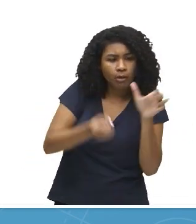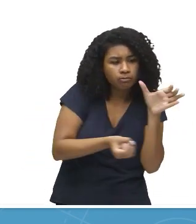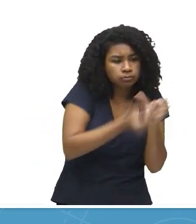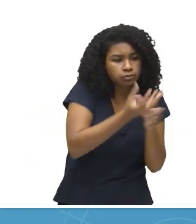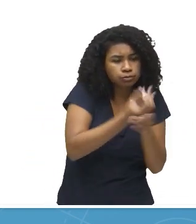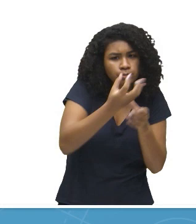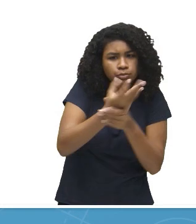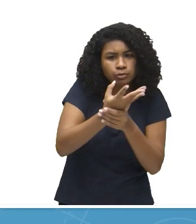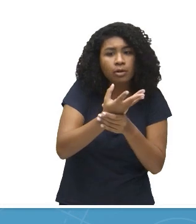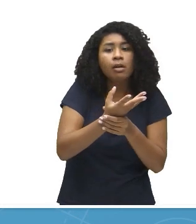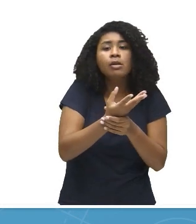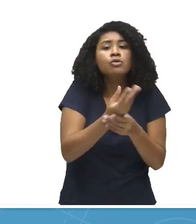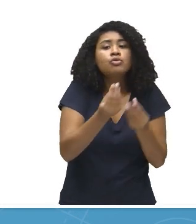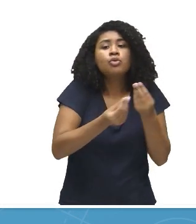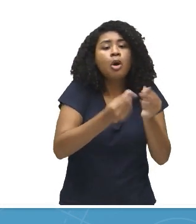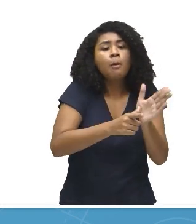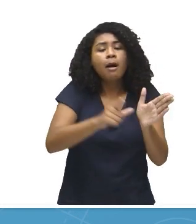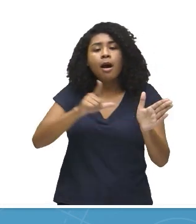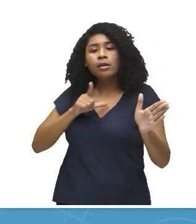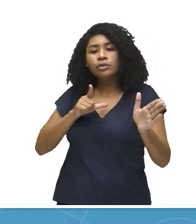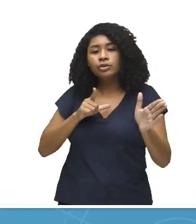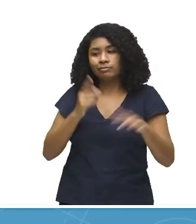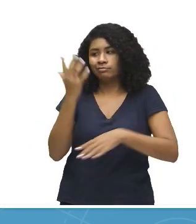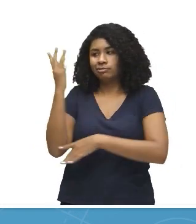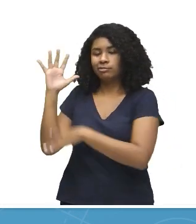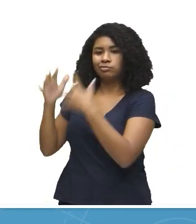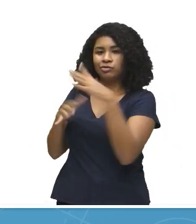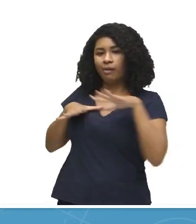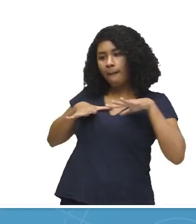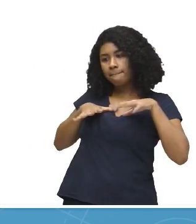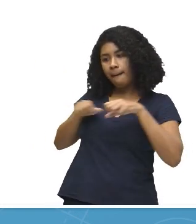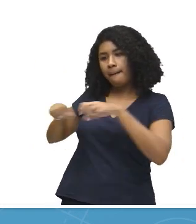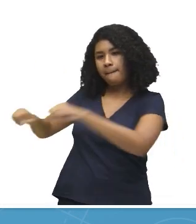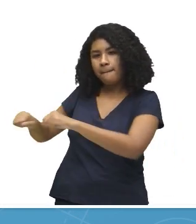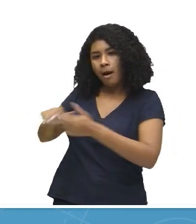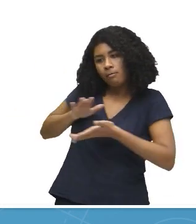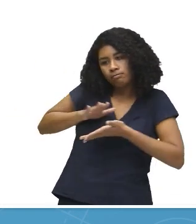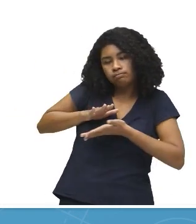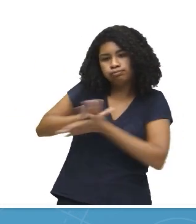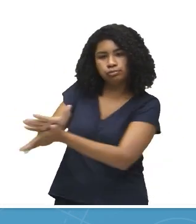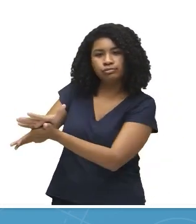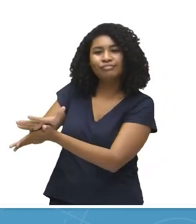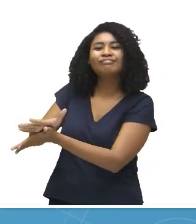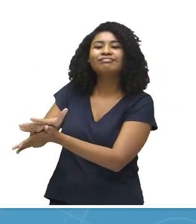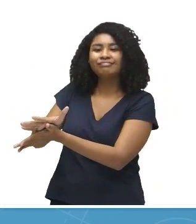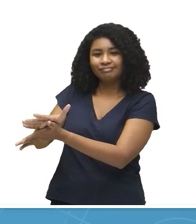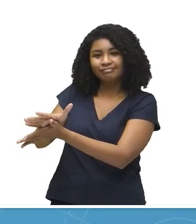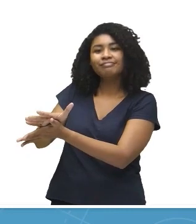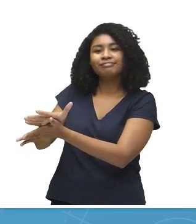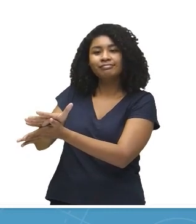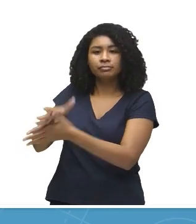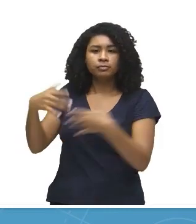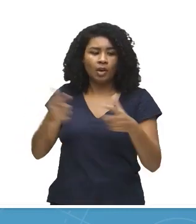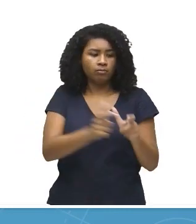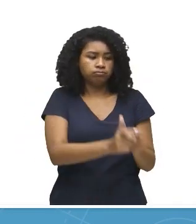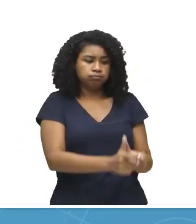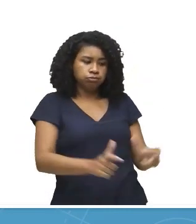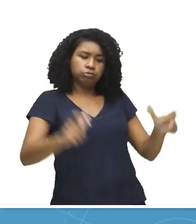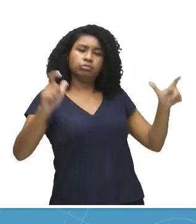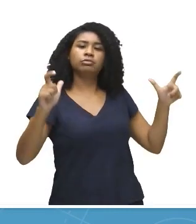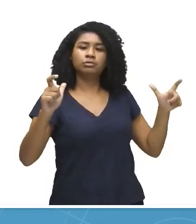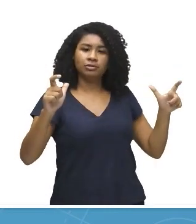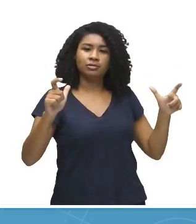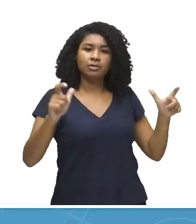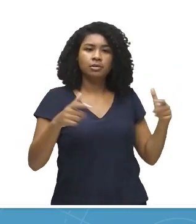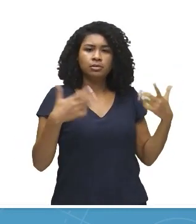são transformados ali, a matéria-prima que é transformada na indústria, e da indústria vai ali